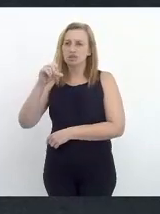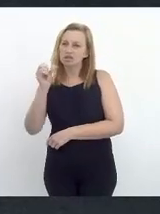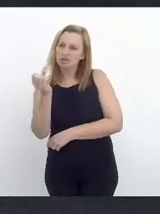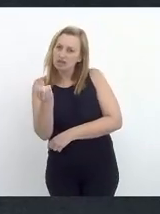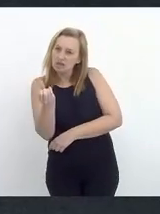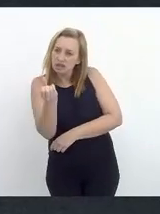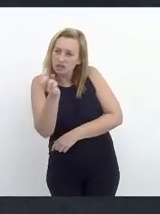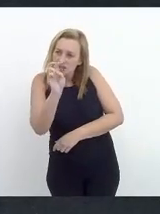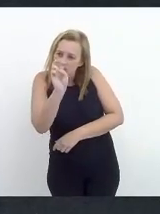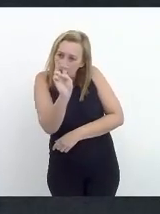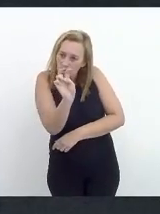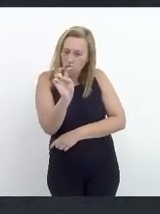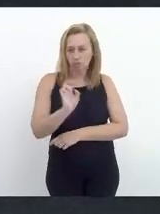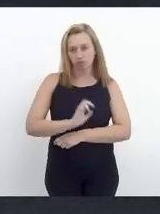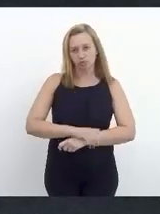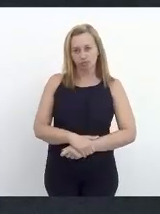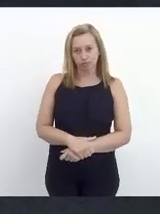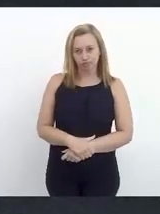1965,